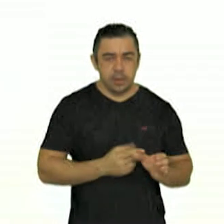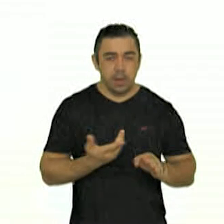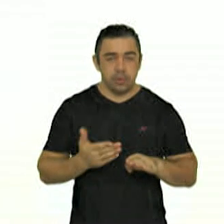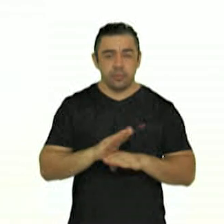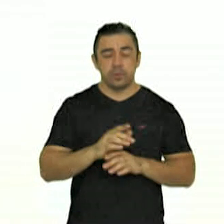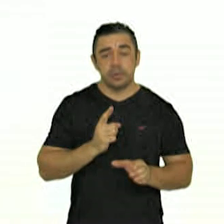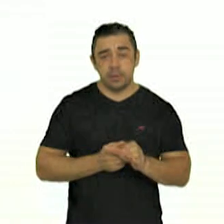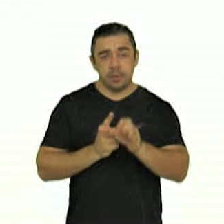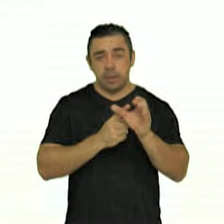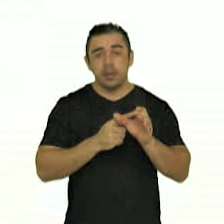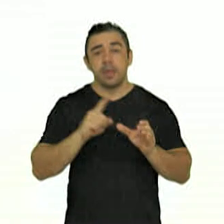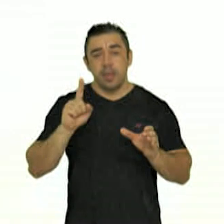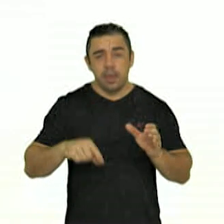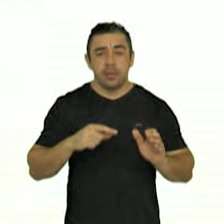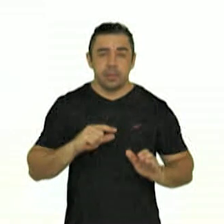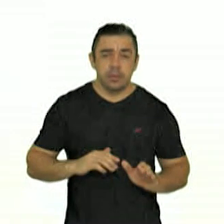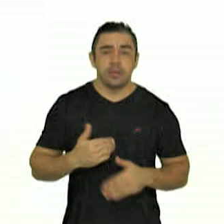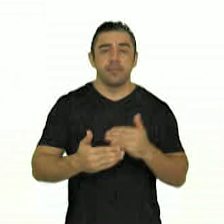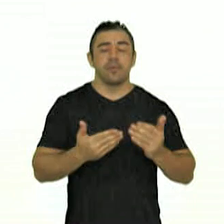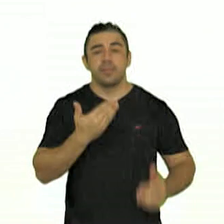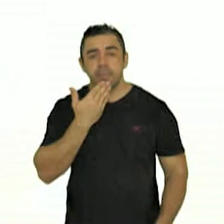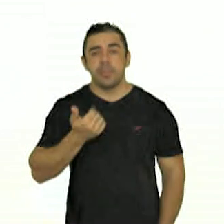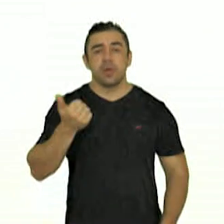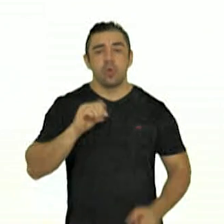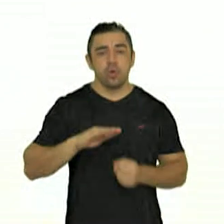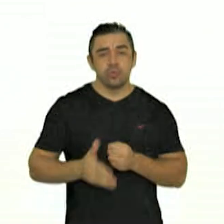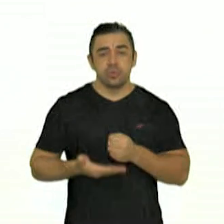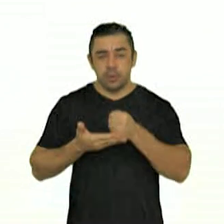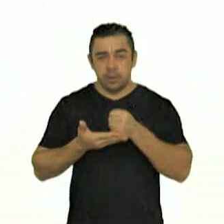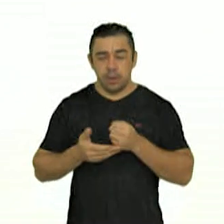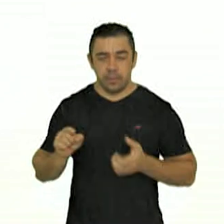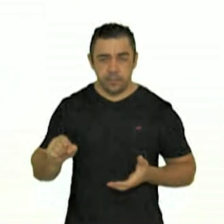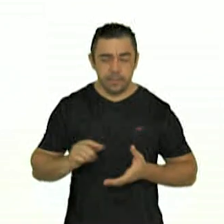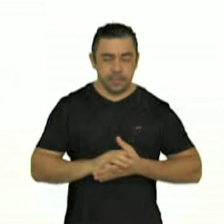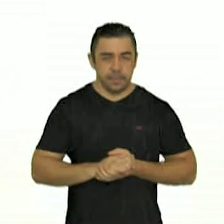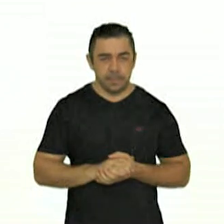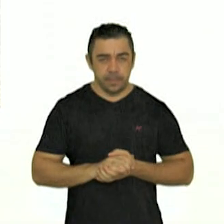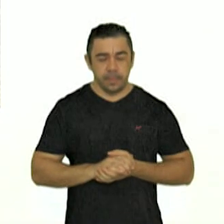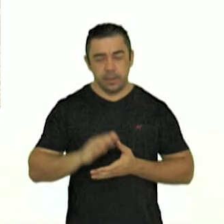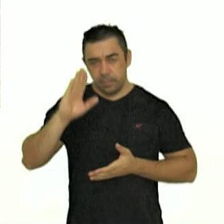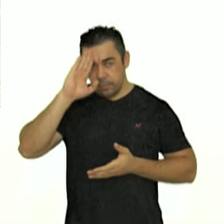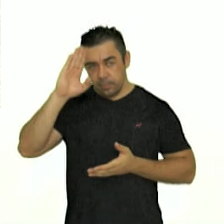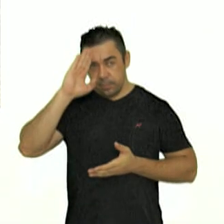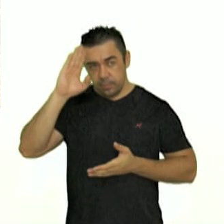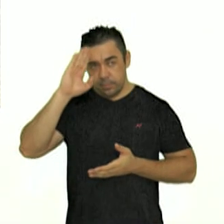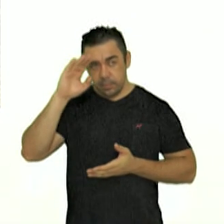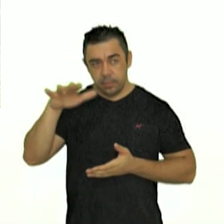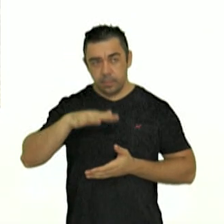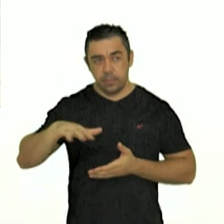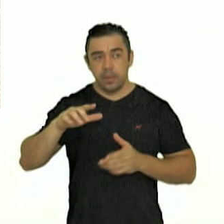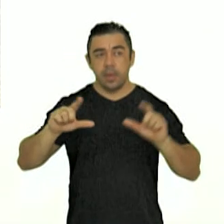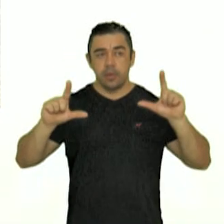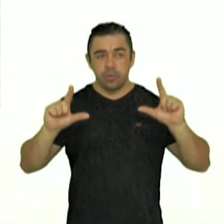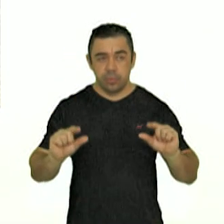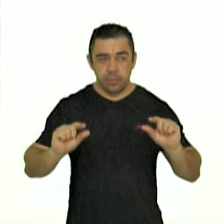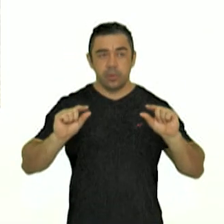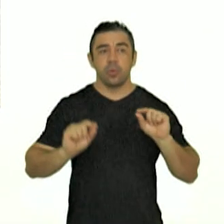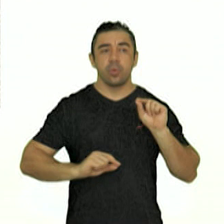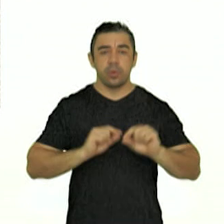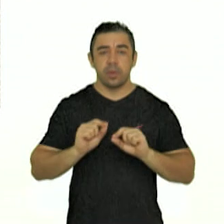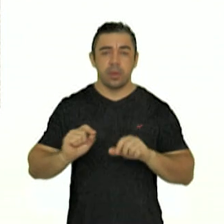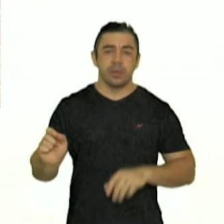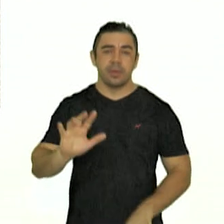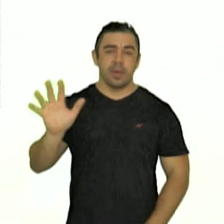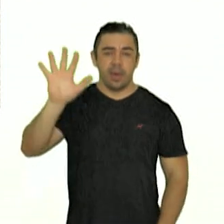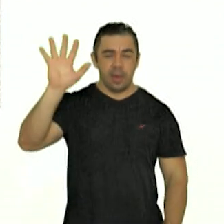as regiões para desenvolver uma política sustentável, né, principalmente na diminuição da emissão de